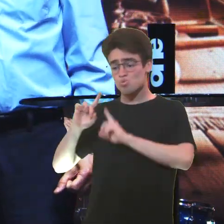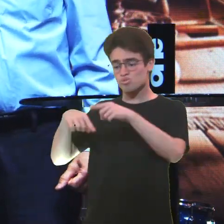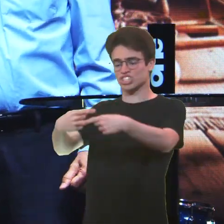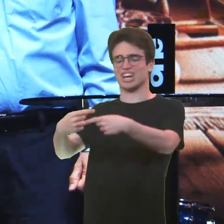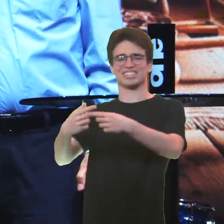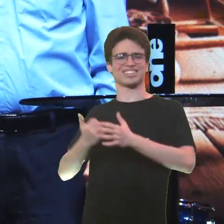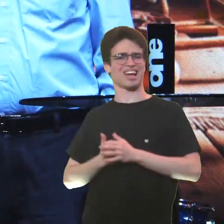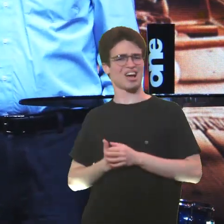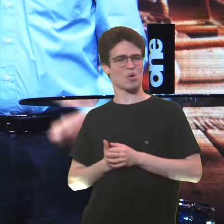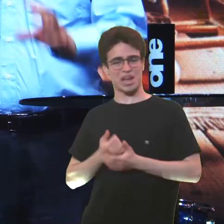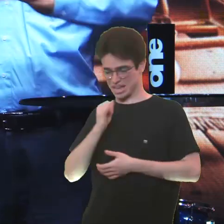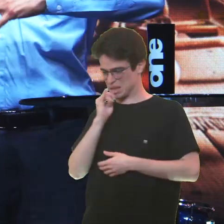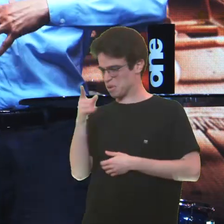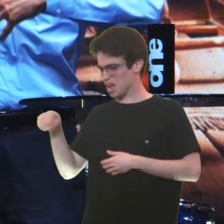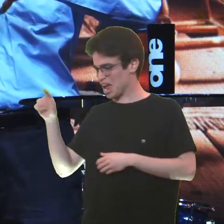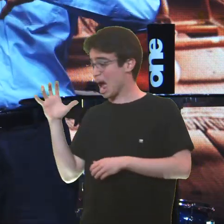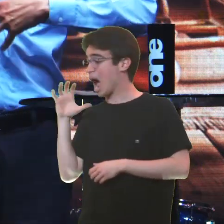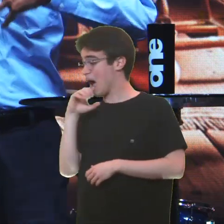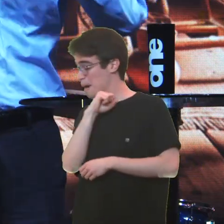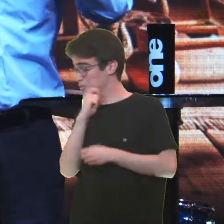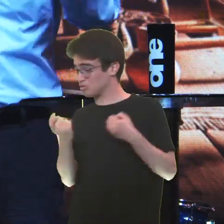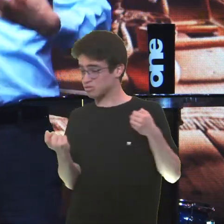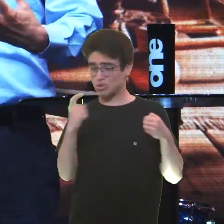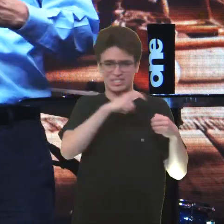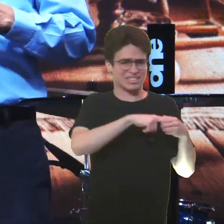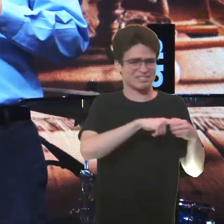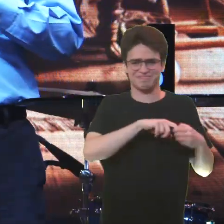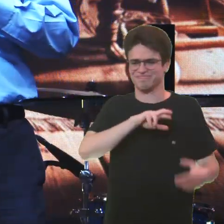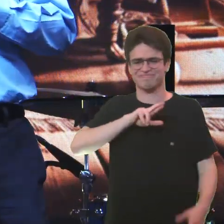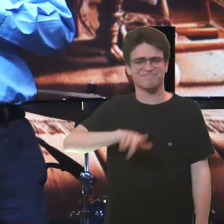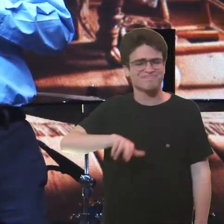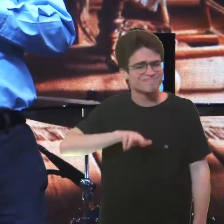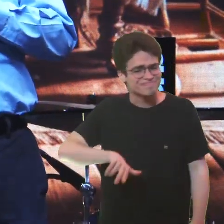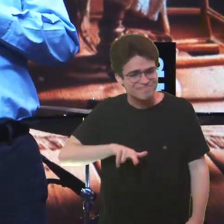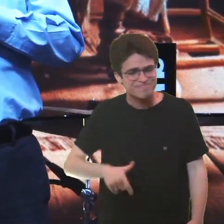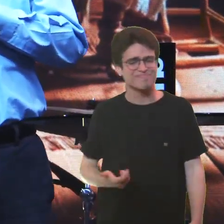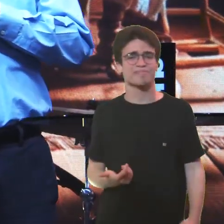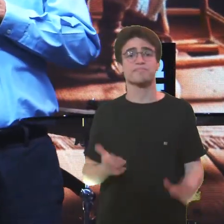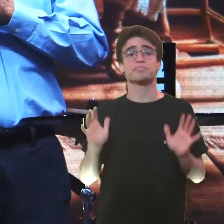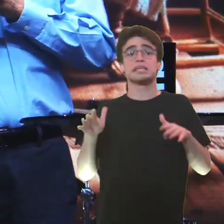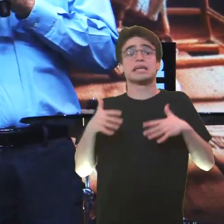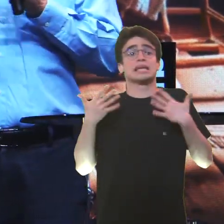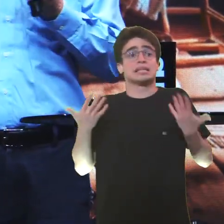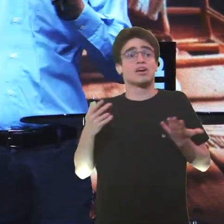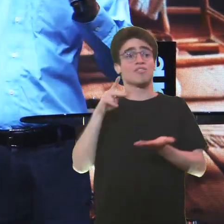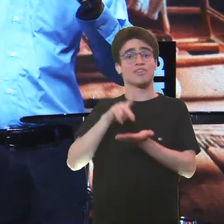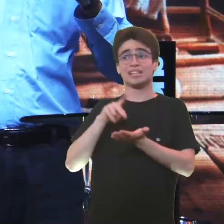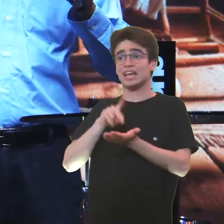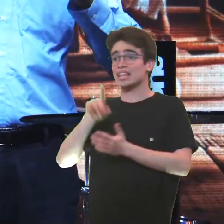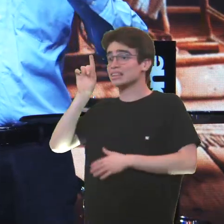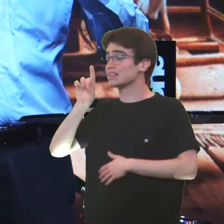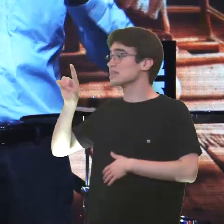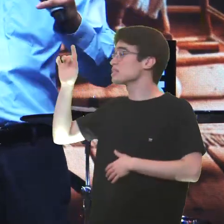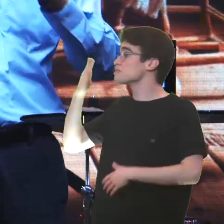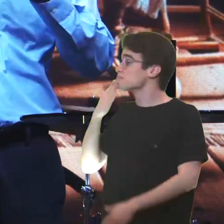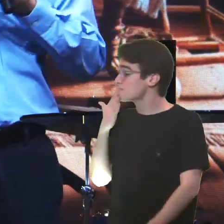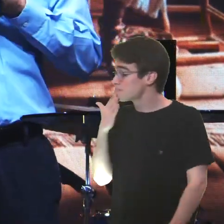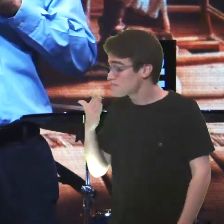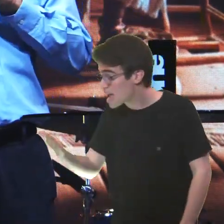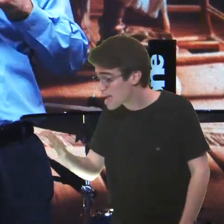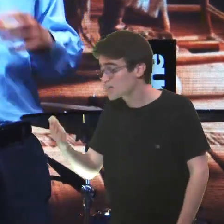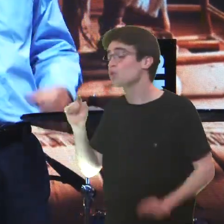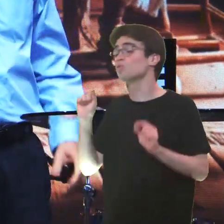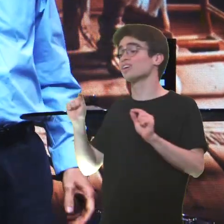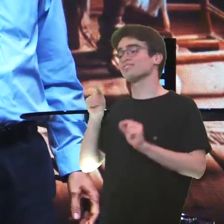que eles voltariam logo. Y por lo tanto, Dios les pide E portanto, Deus lhes pede que ellos echen raíces